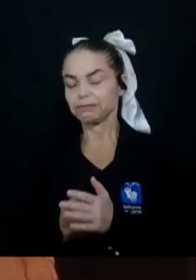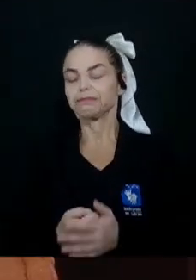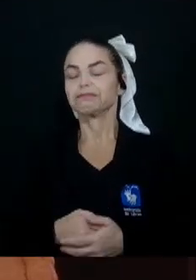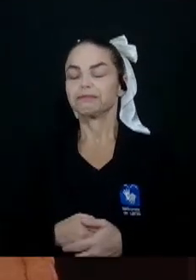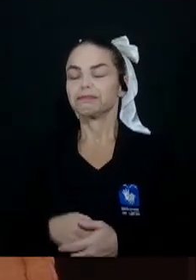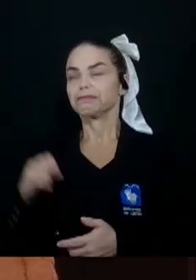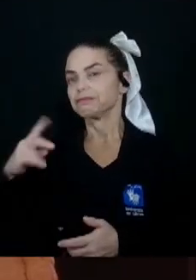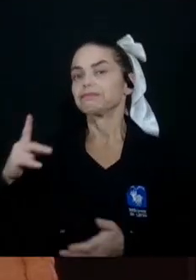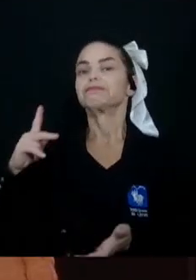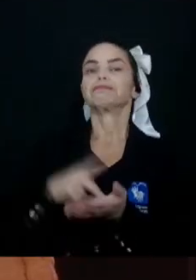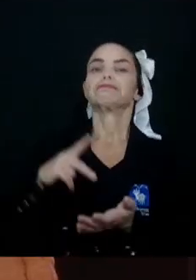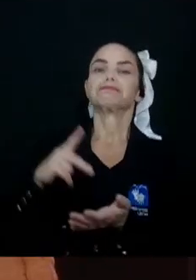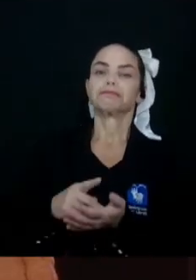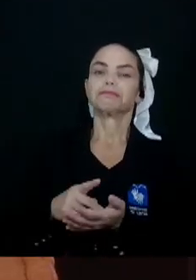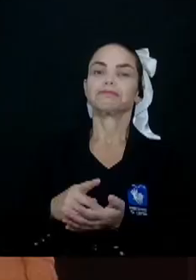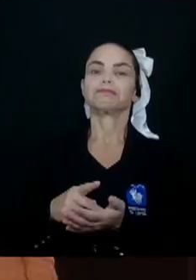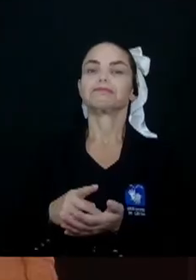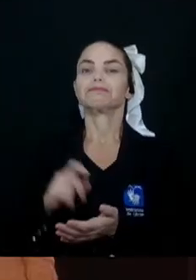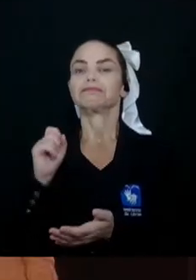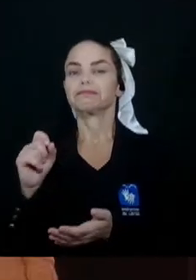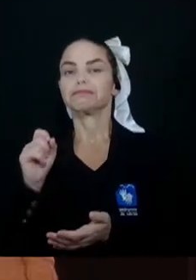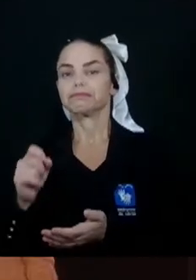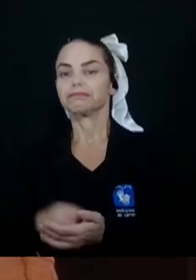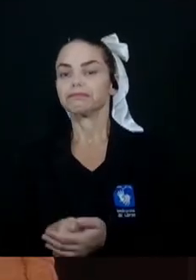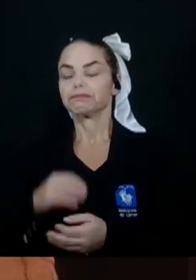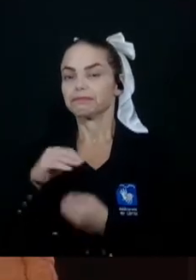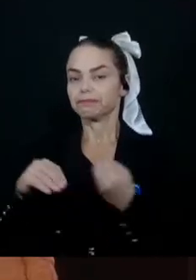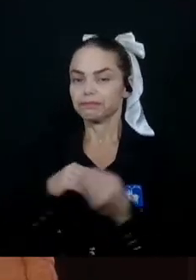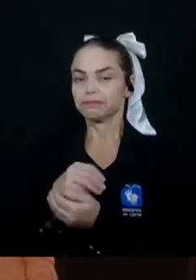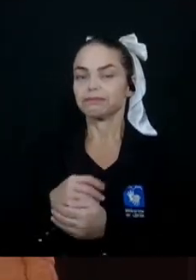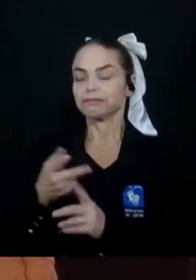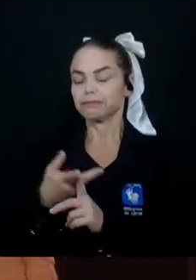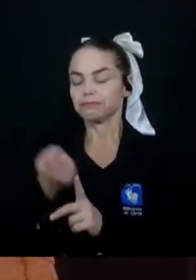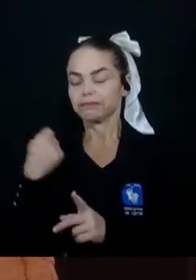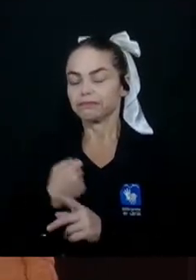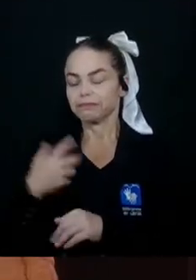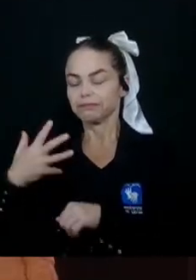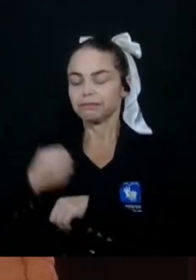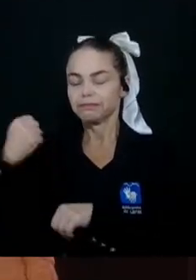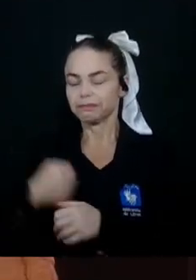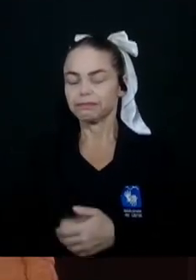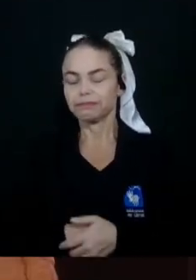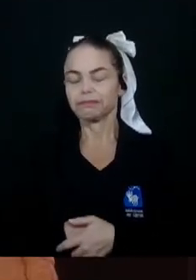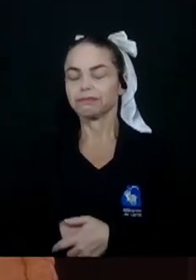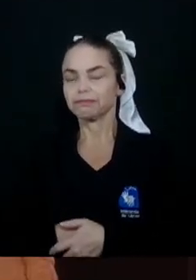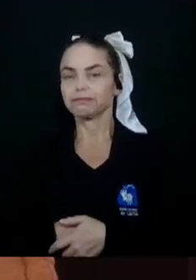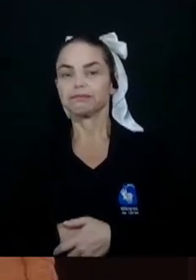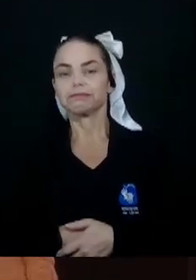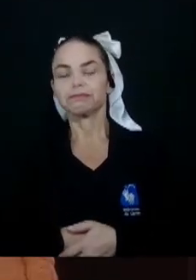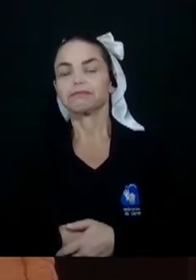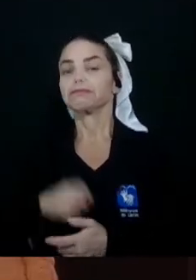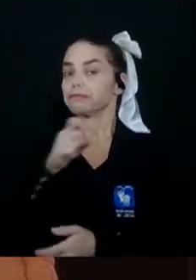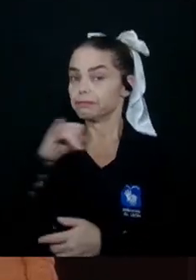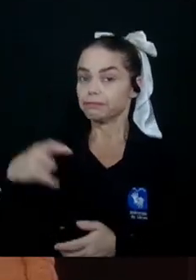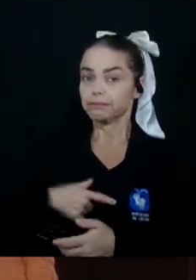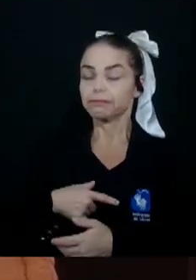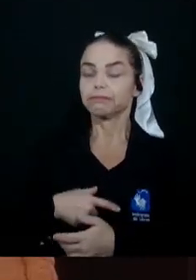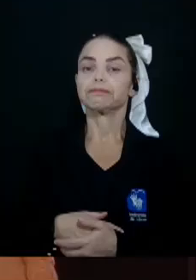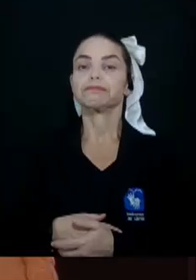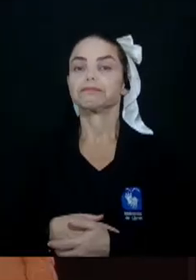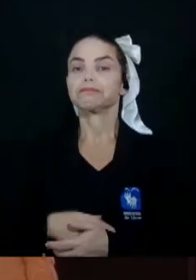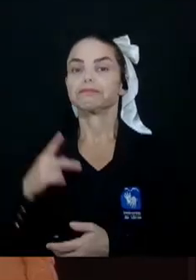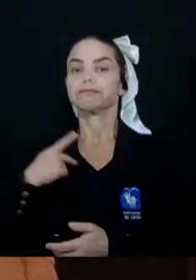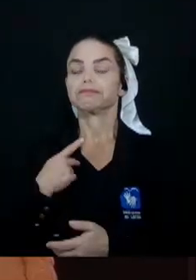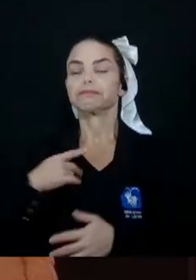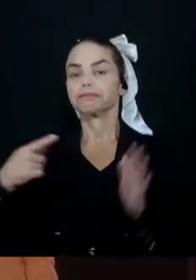a conta de quem está envolvido com golpe ou com fraude? Se a pessoa for feito uma denúncia